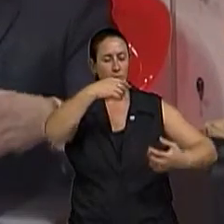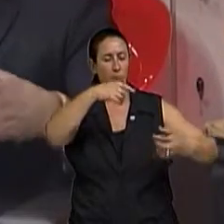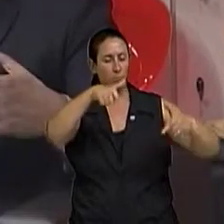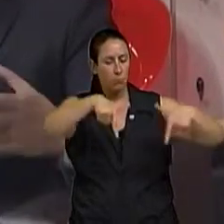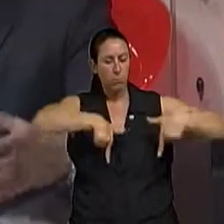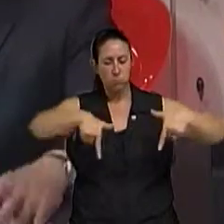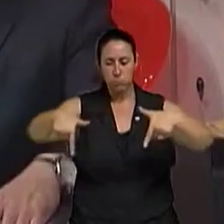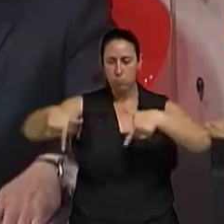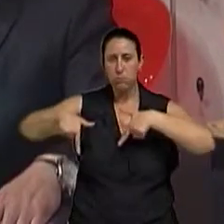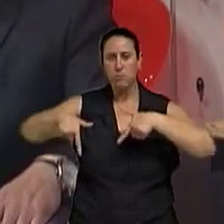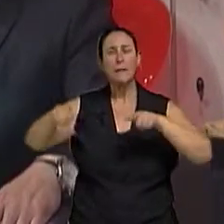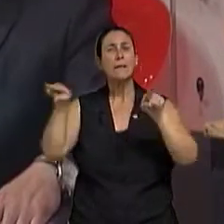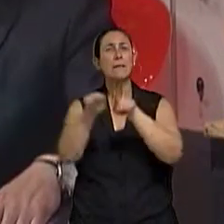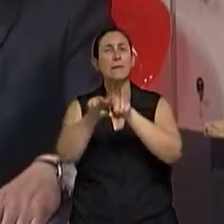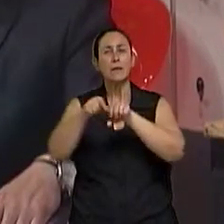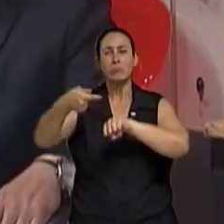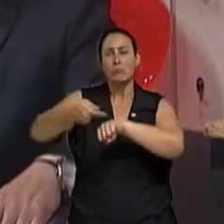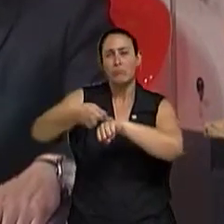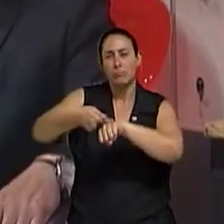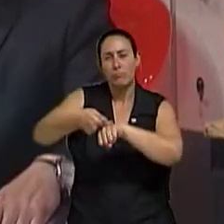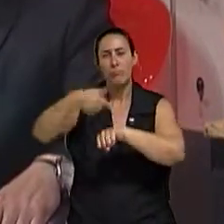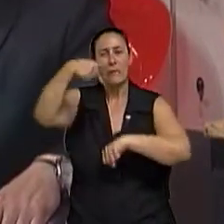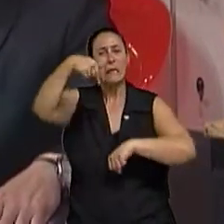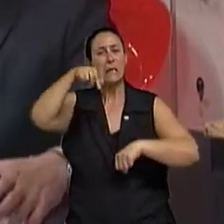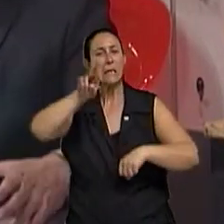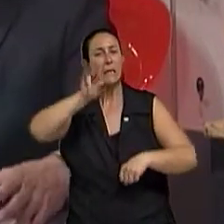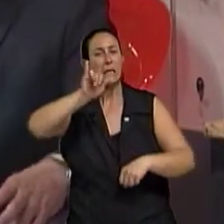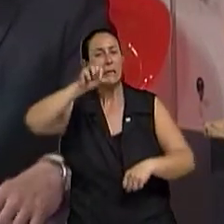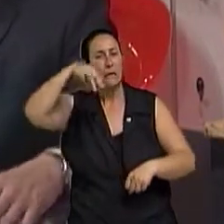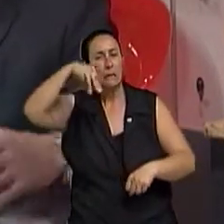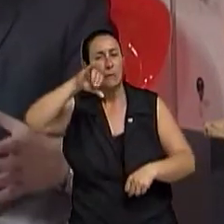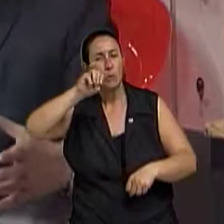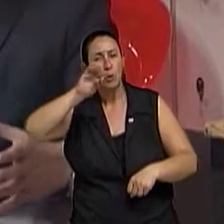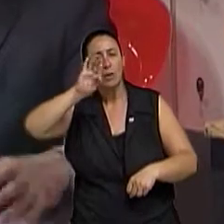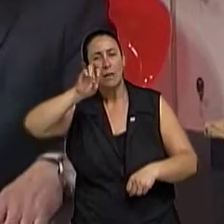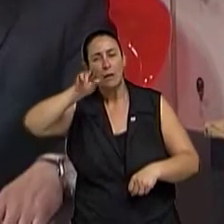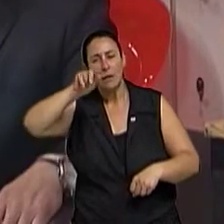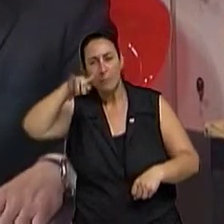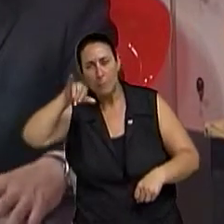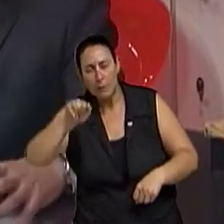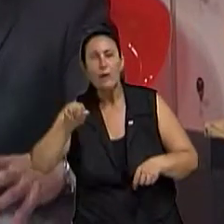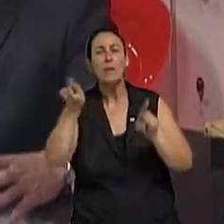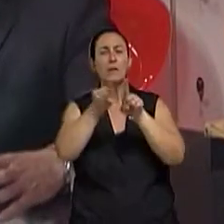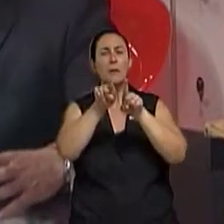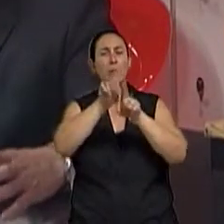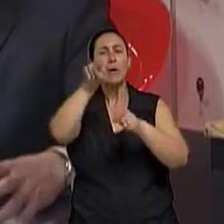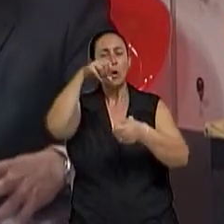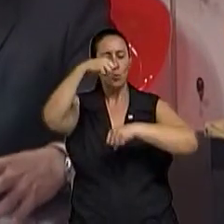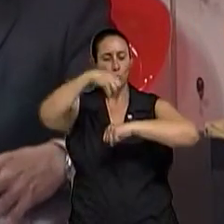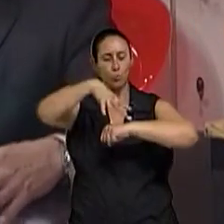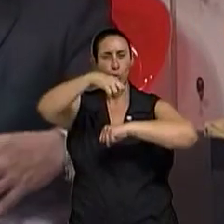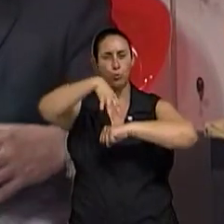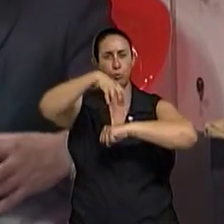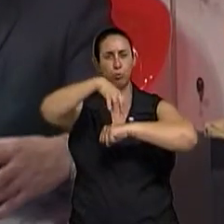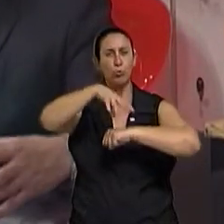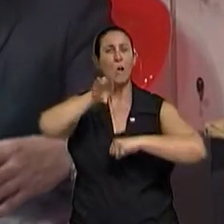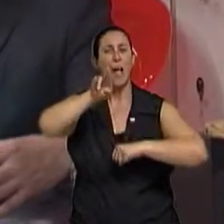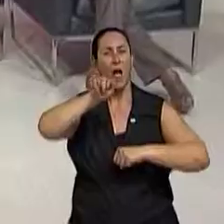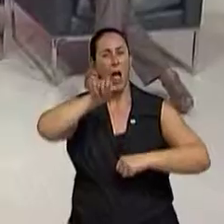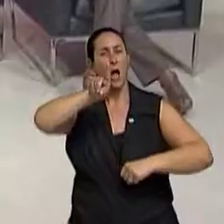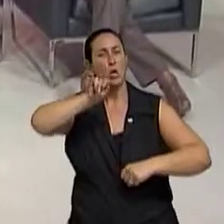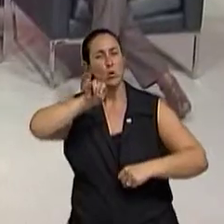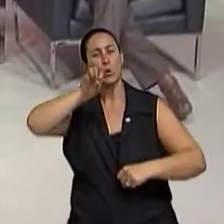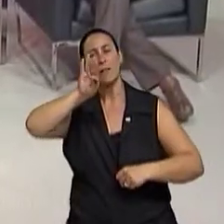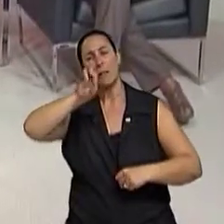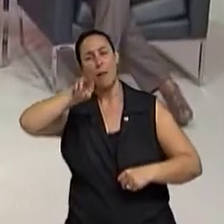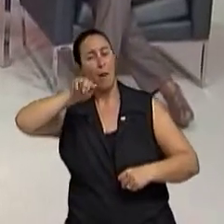de quimioterapia e pesquisas em oncologia. E mais que isso, a cirurgia. Então, hoje é o centro de referência. Nós